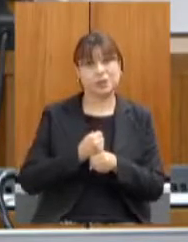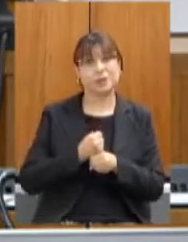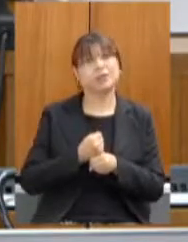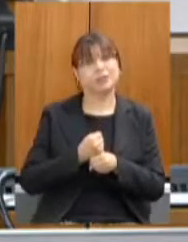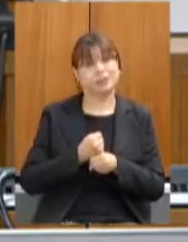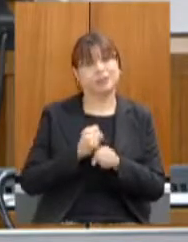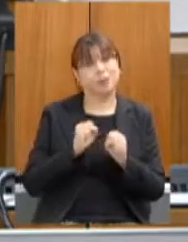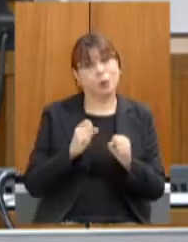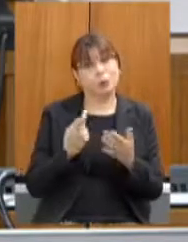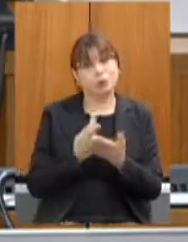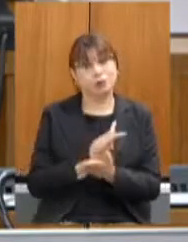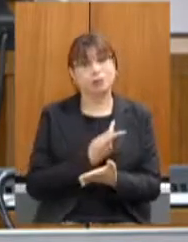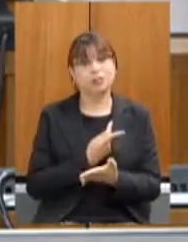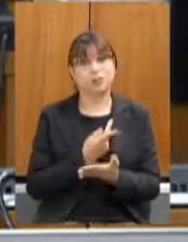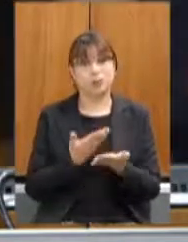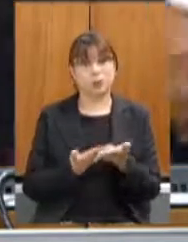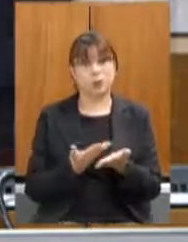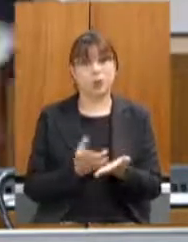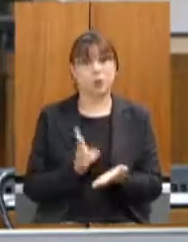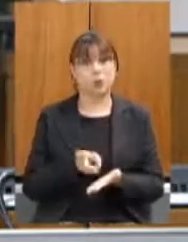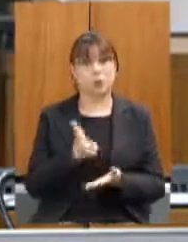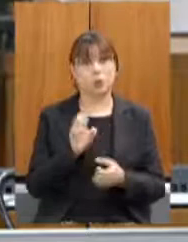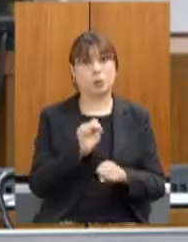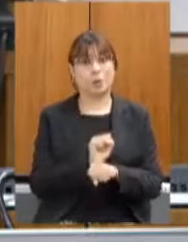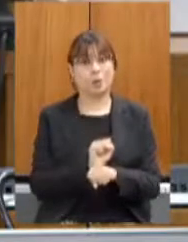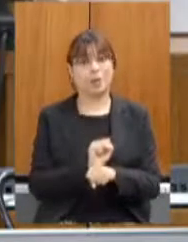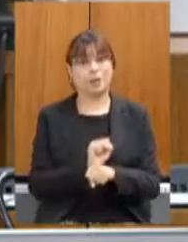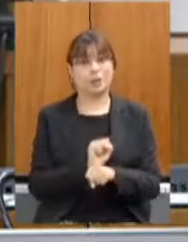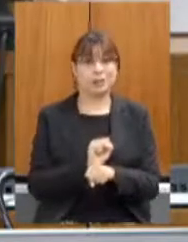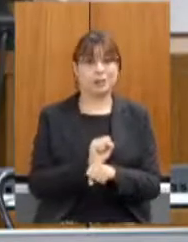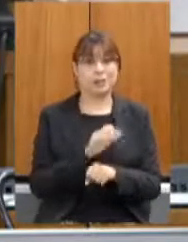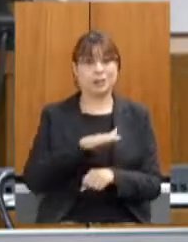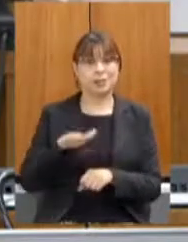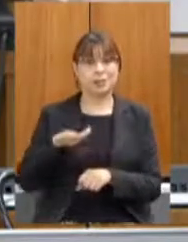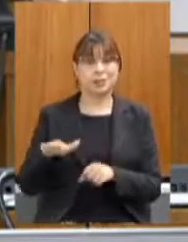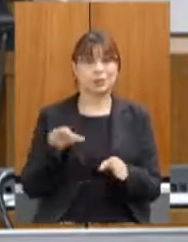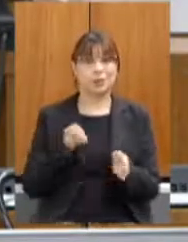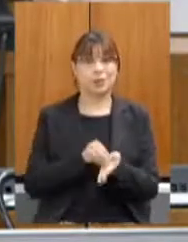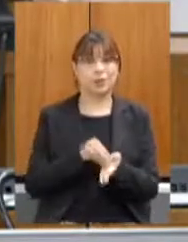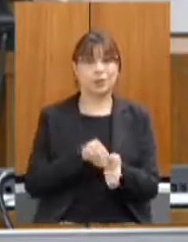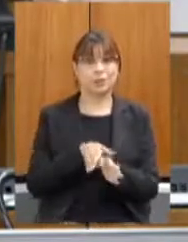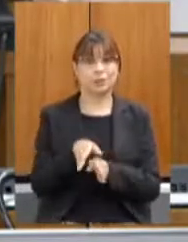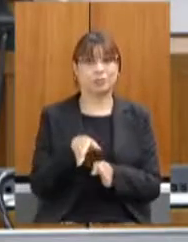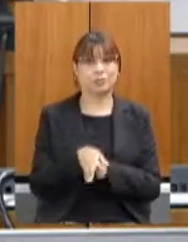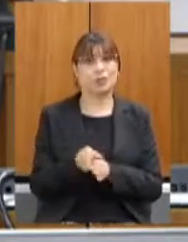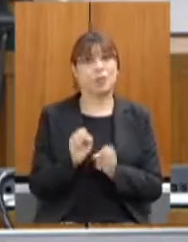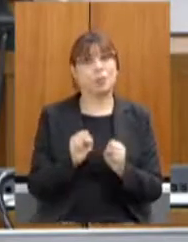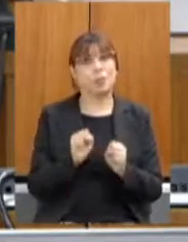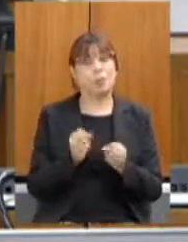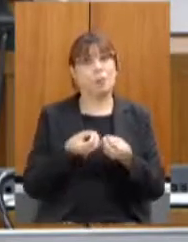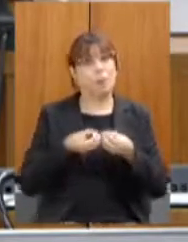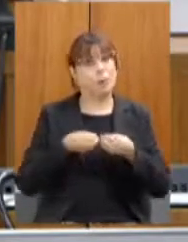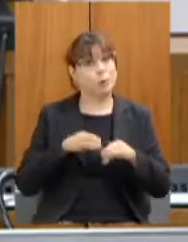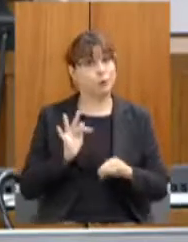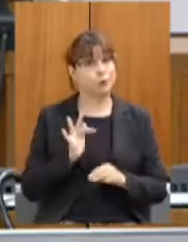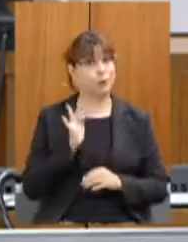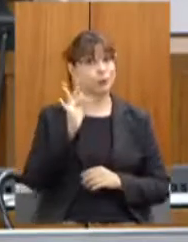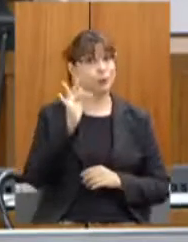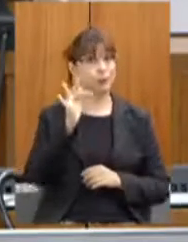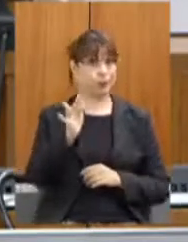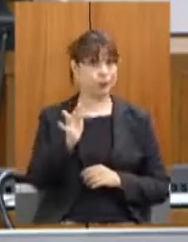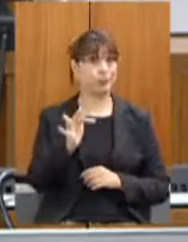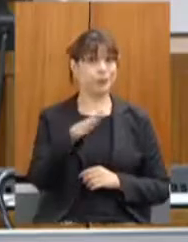paradas e crianças sem instrução isso pode estar causando um prejuízo futuro muito grande